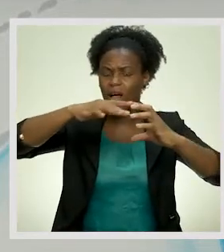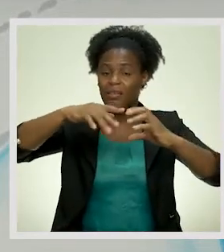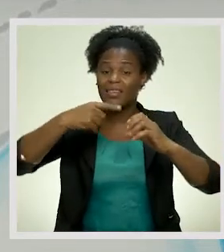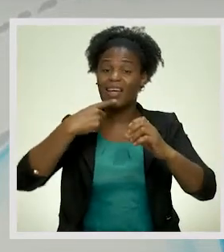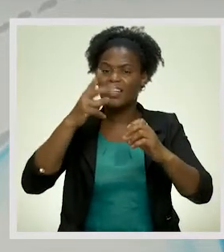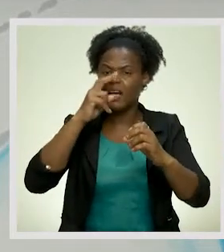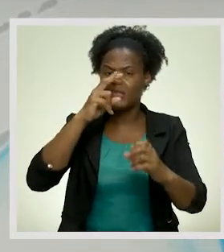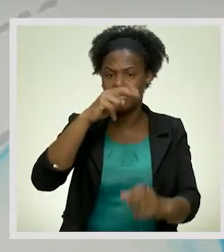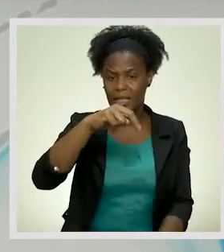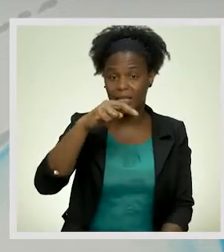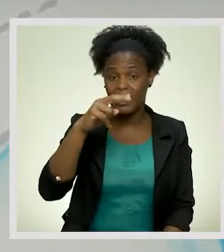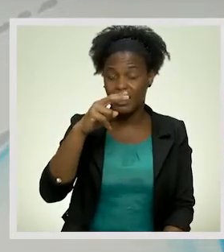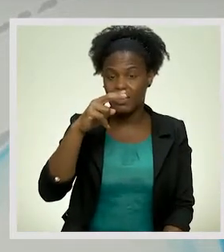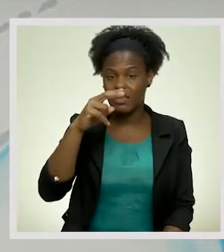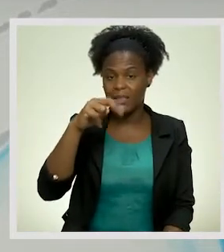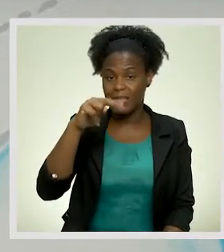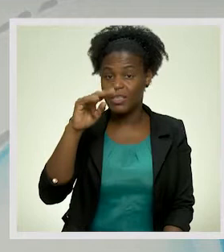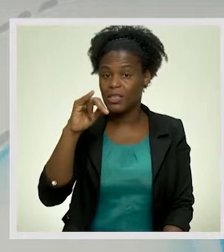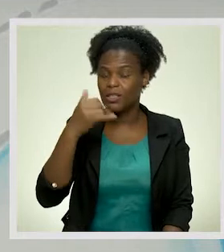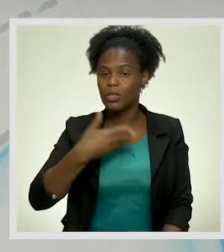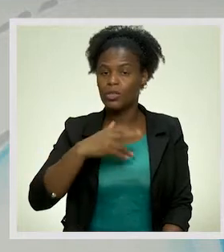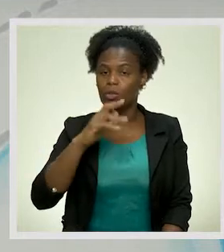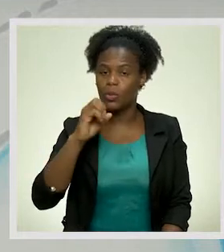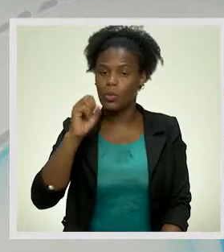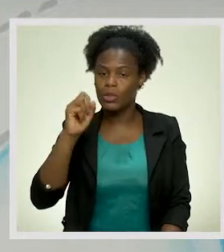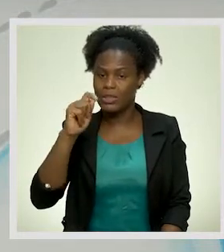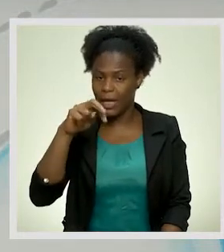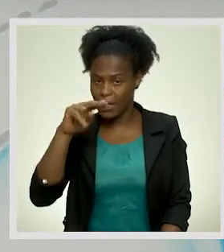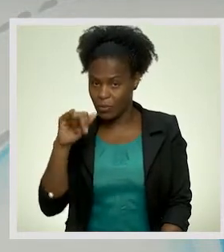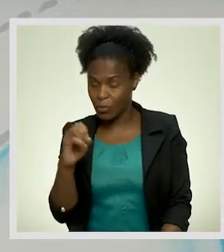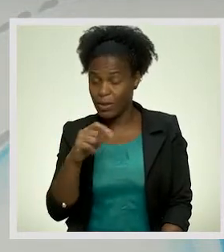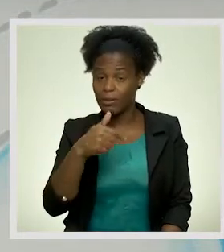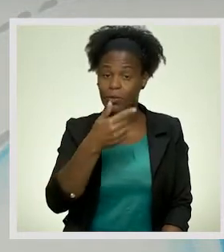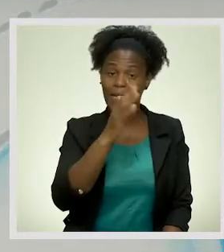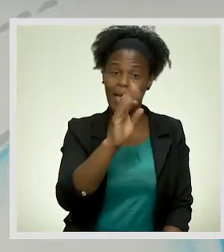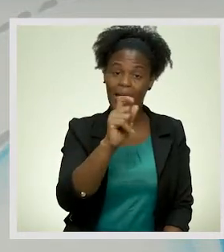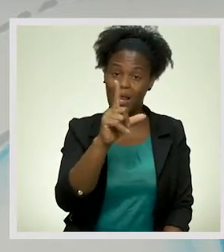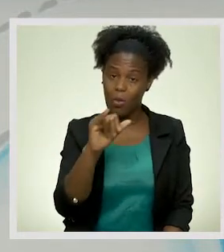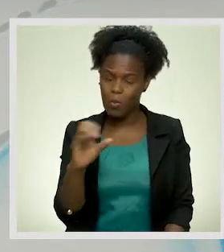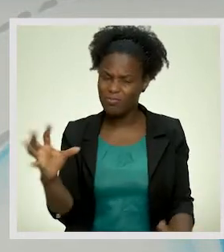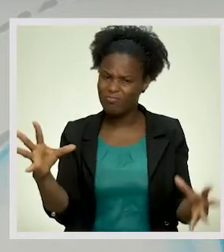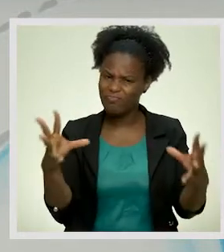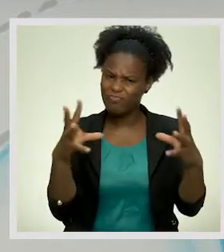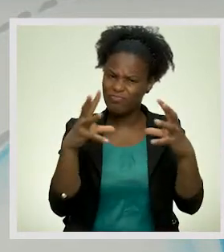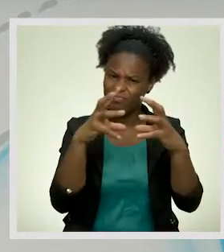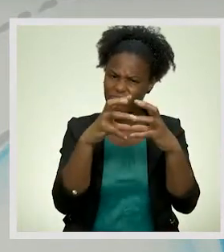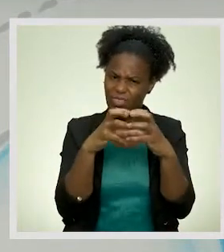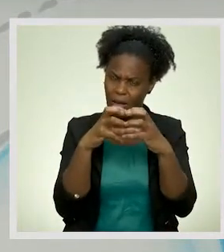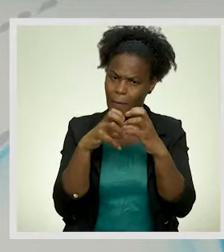e hélio, nós tivemos a contração da nébula e os materiais começaram a movimentar com